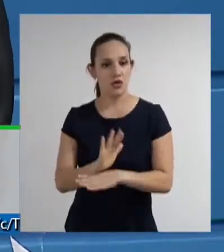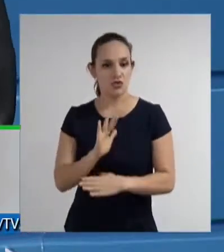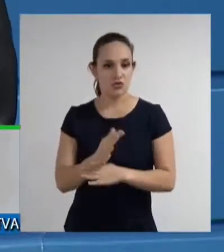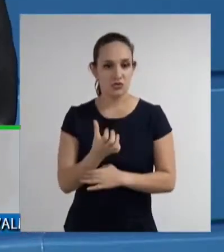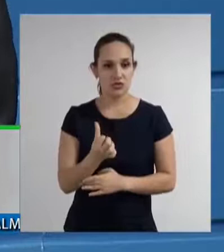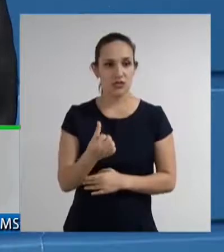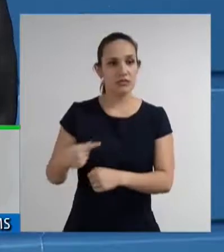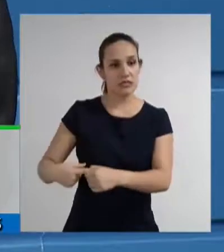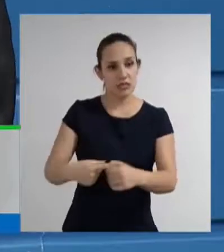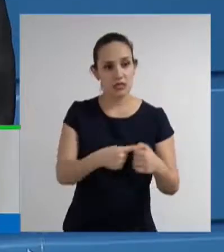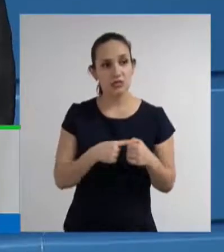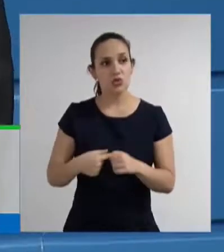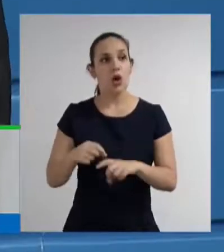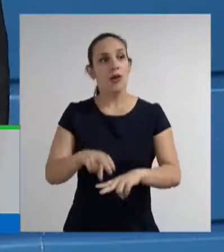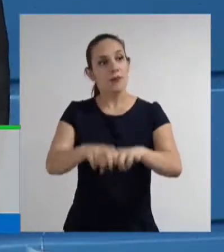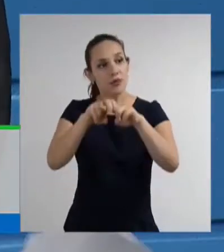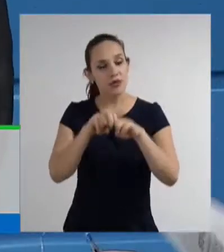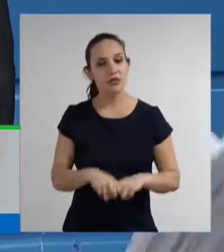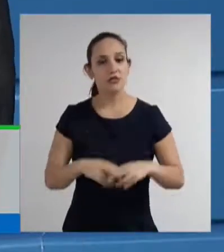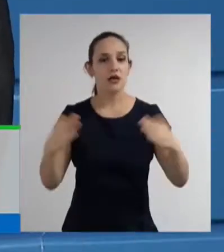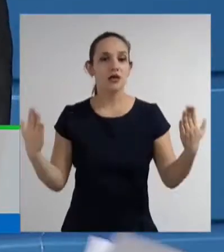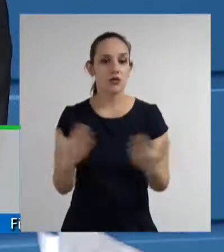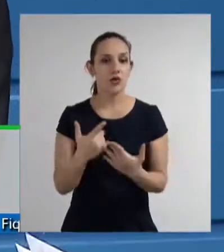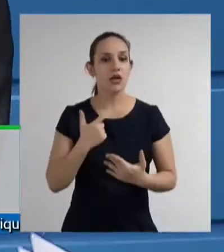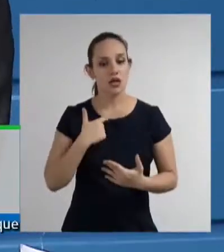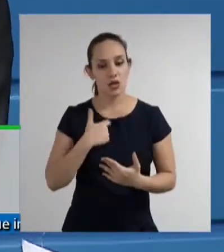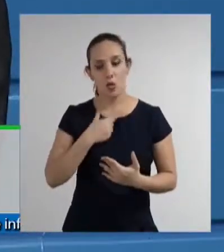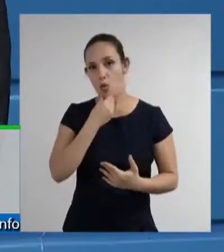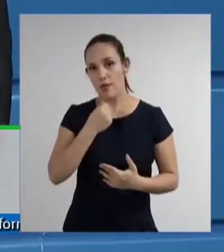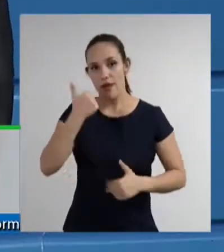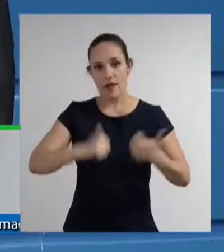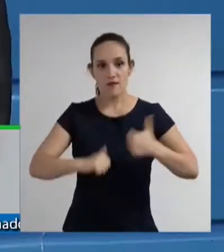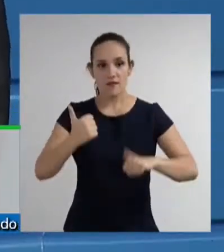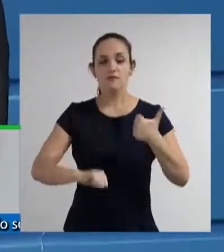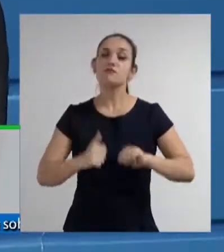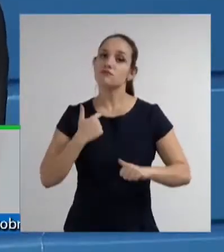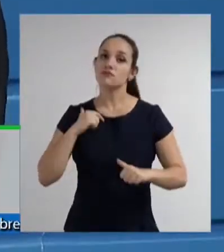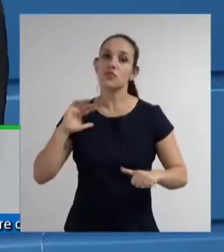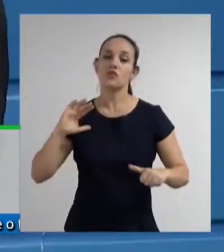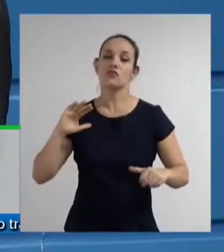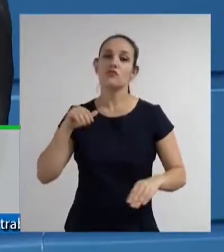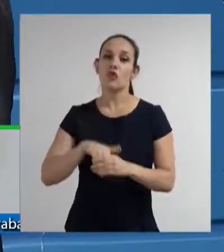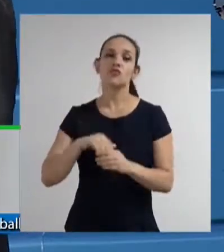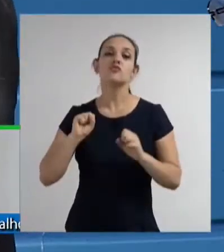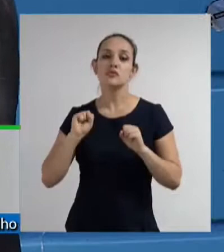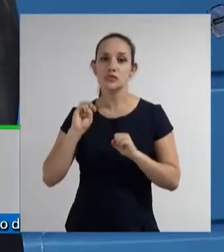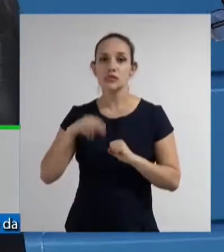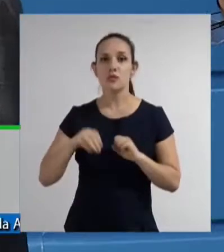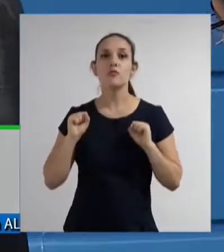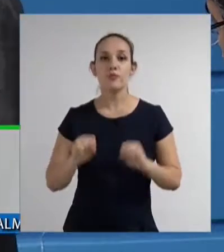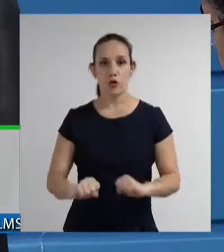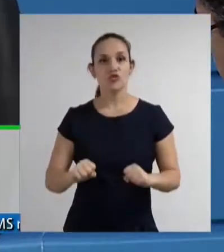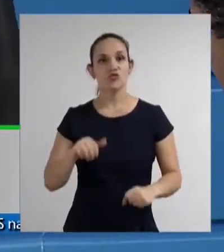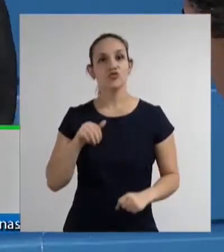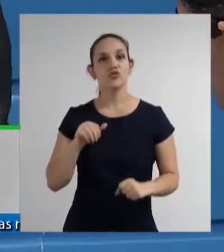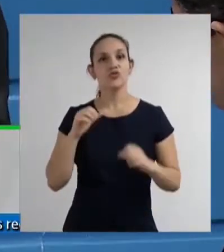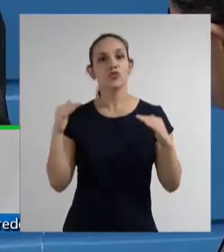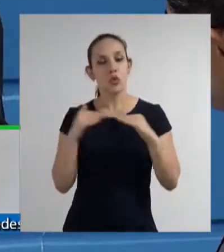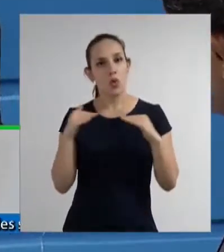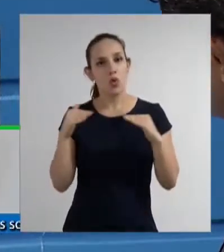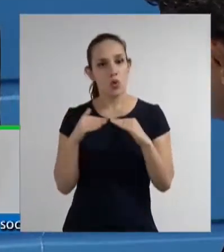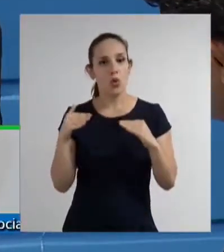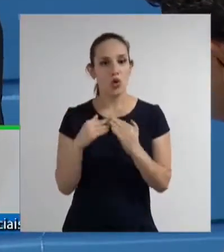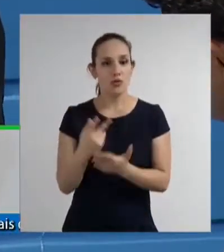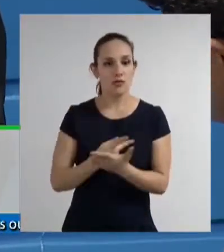municípios. Razão pela qual, como relator, voto pela tramitação do referido projeto. Dado o